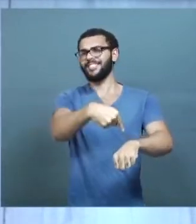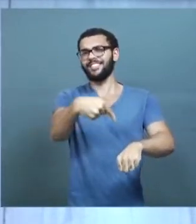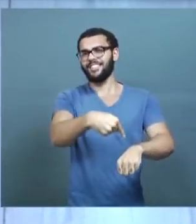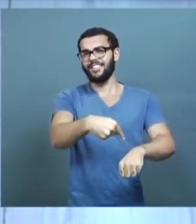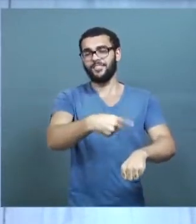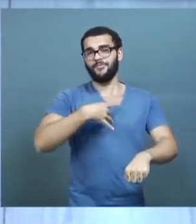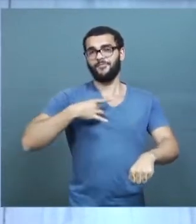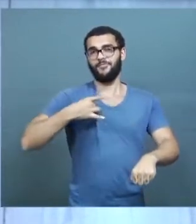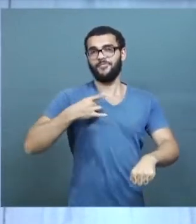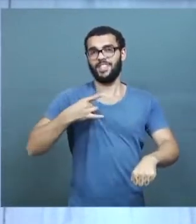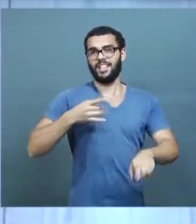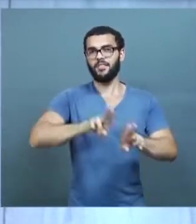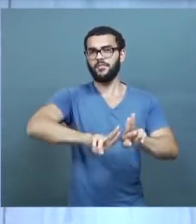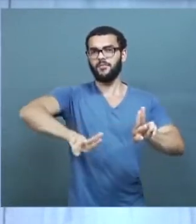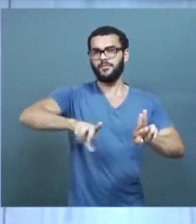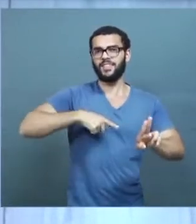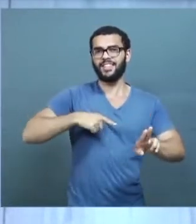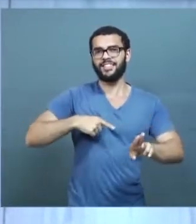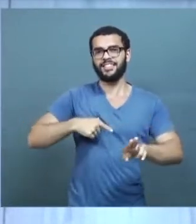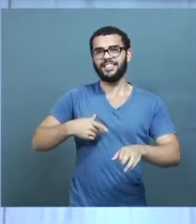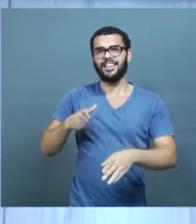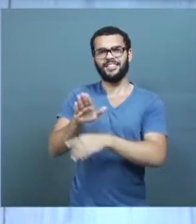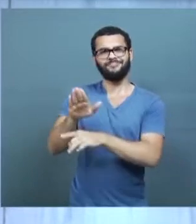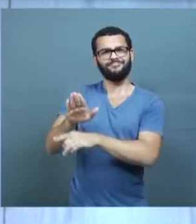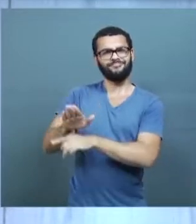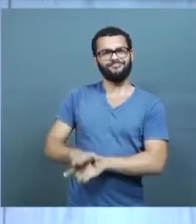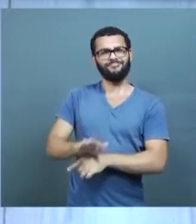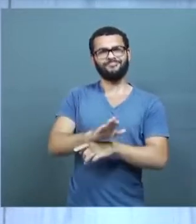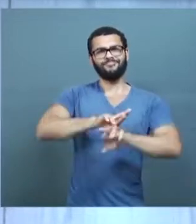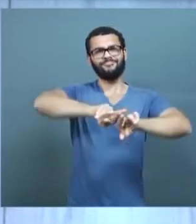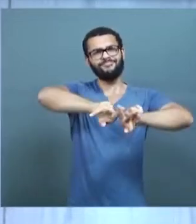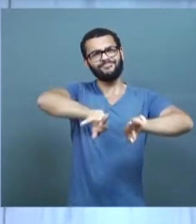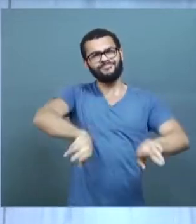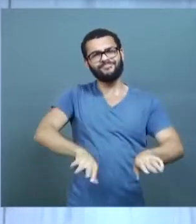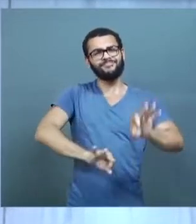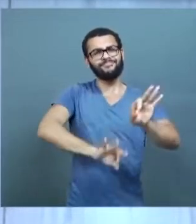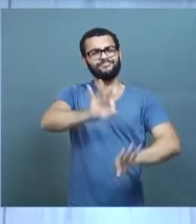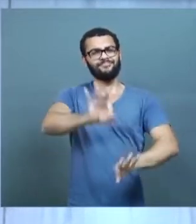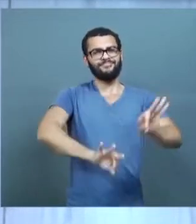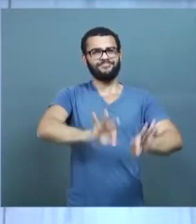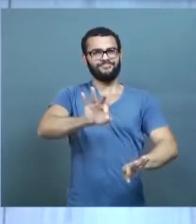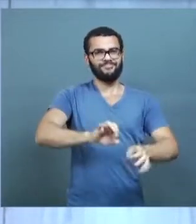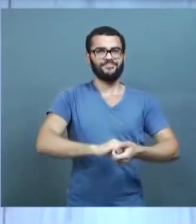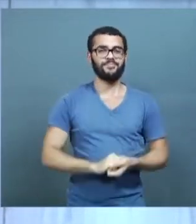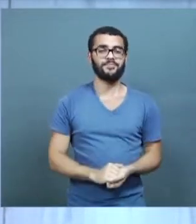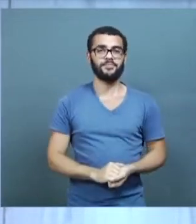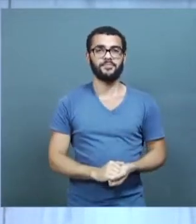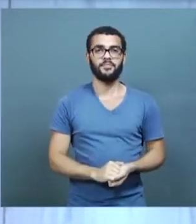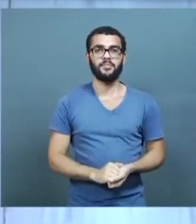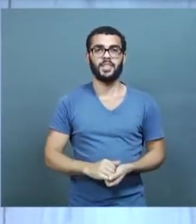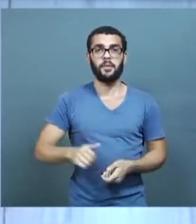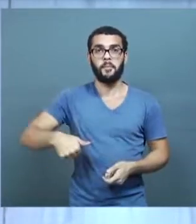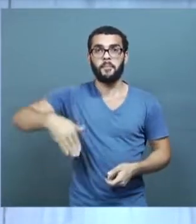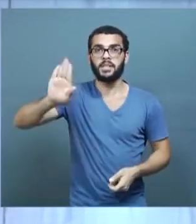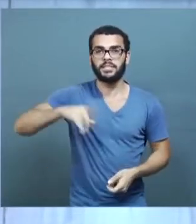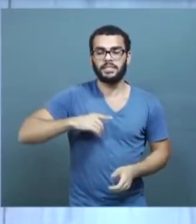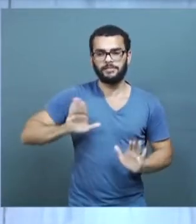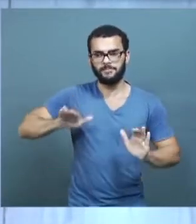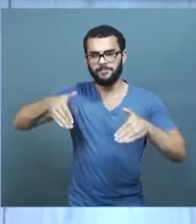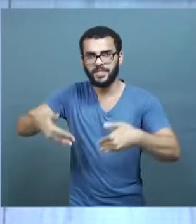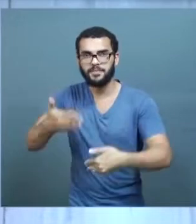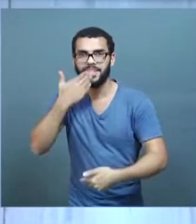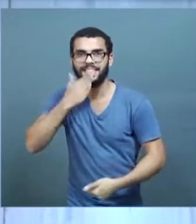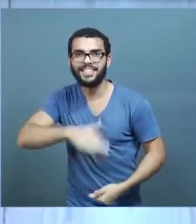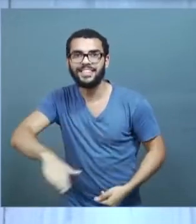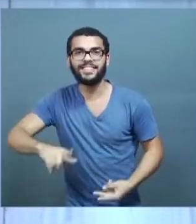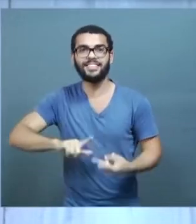da UFO participa e cuida de vários projetos sociais? É um dos maiores deles, é voltado para crianças e jovens